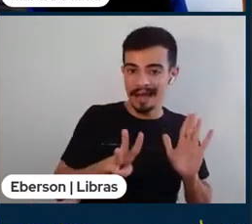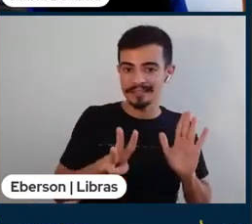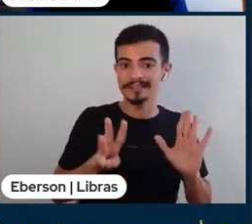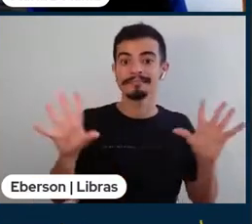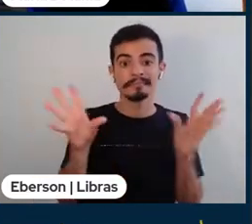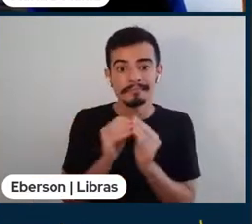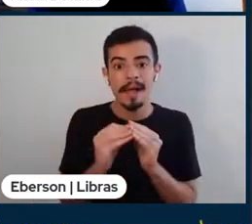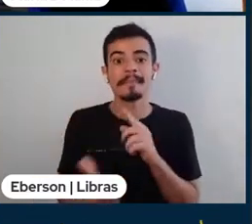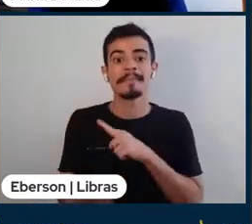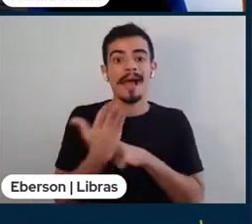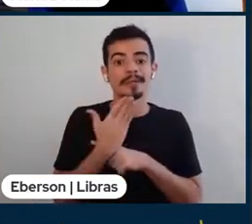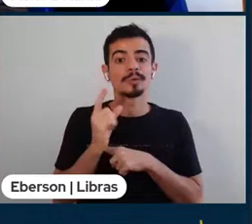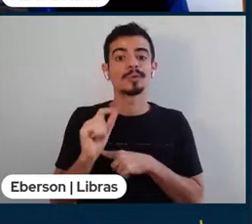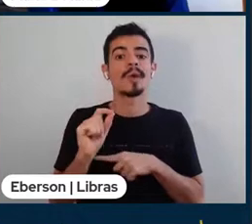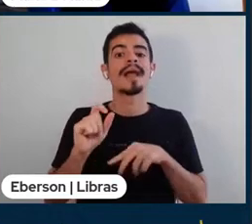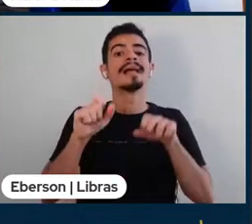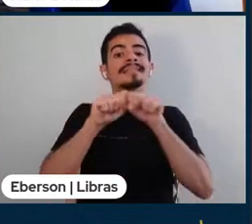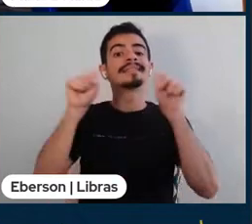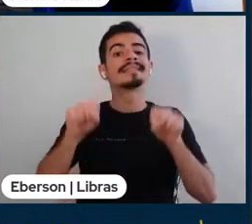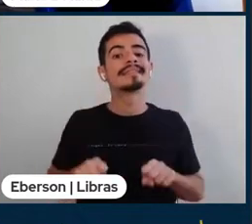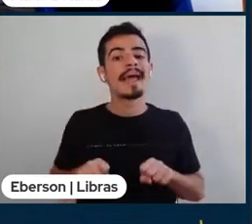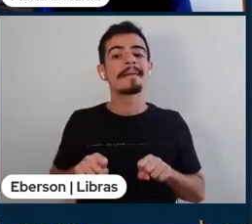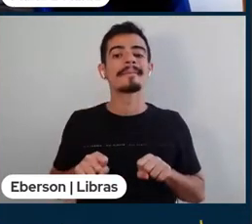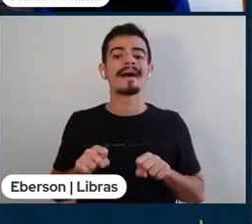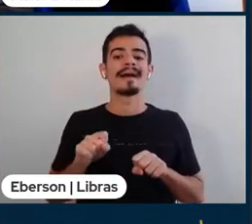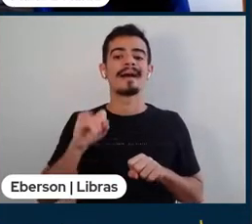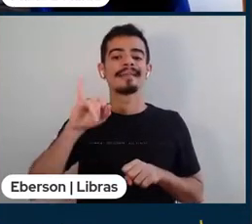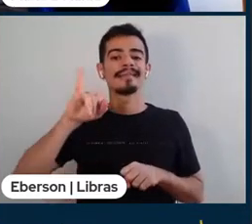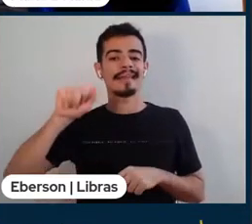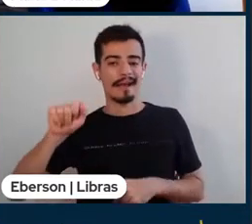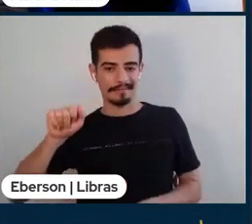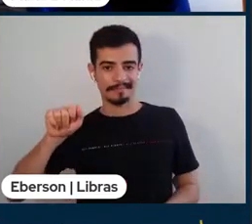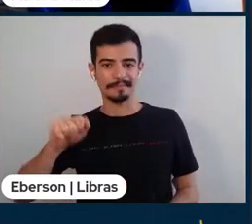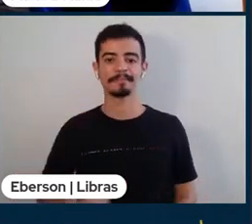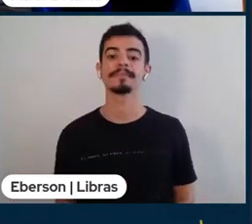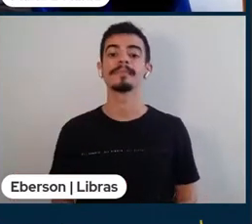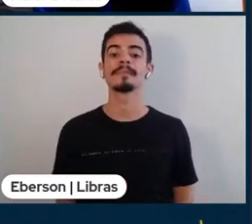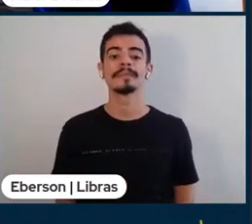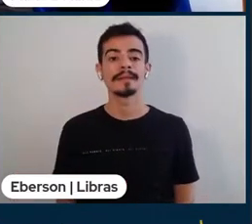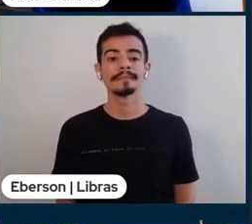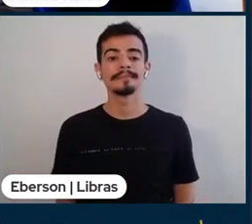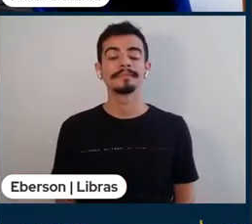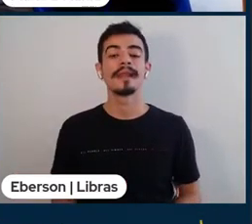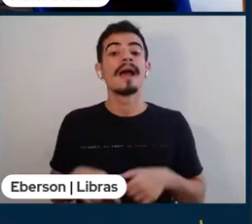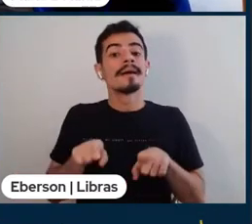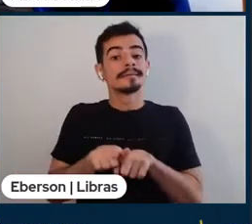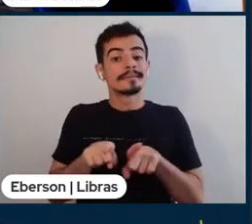de inteligência artificial, né? Pegando outra fala também da Betânia,